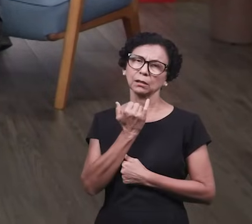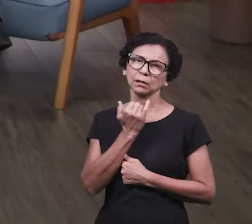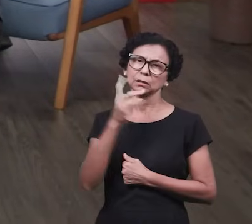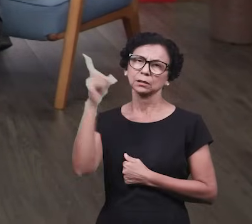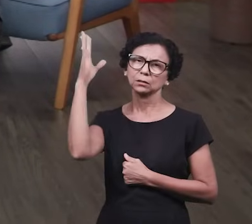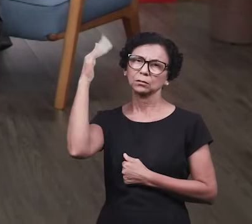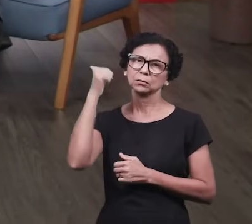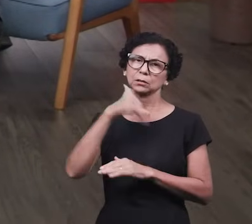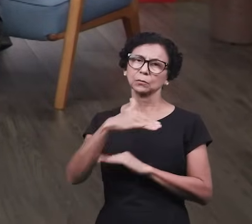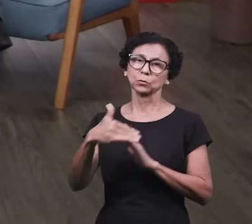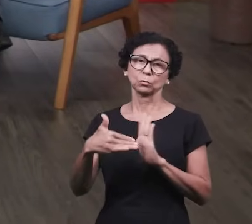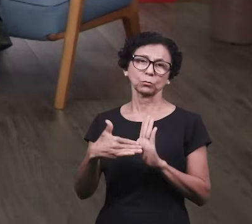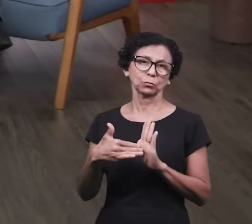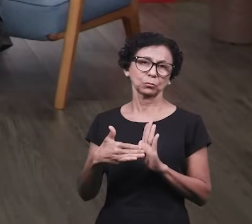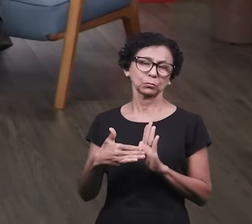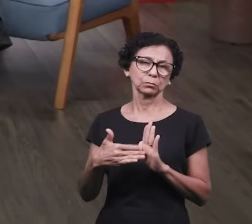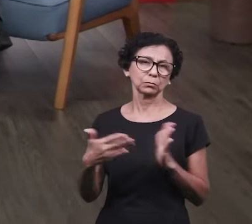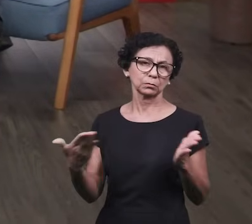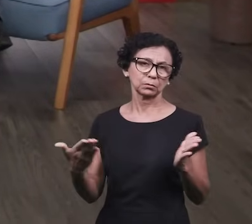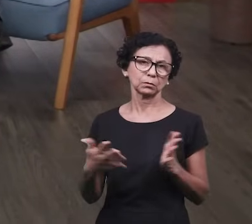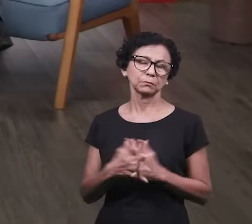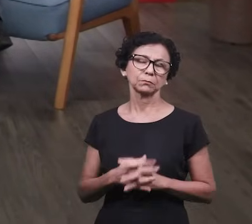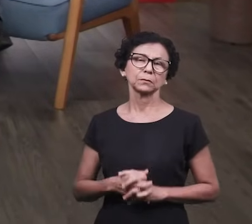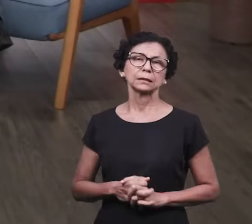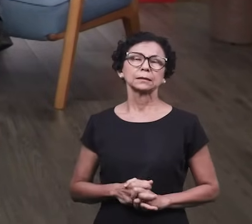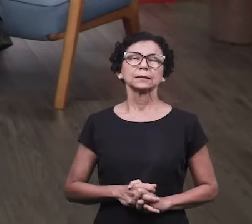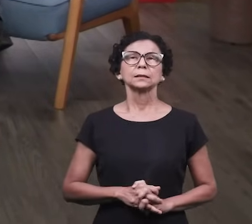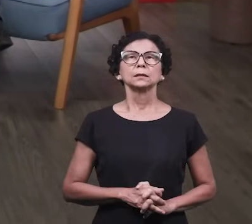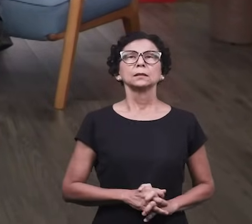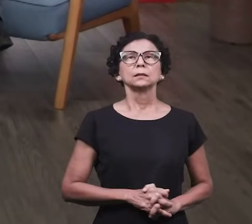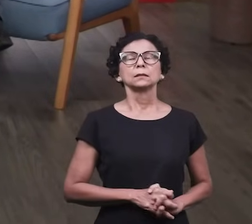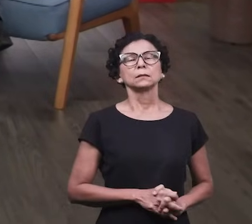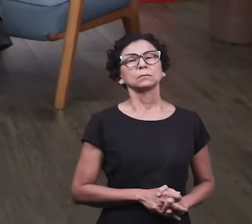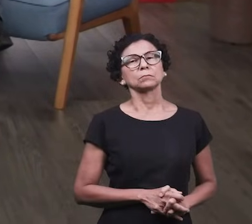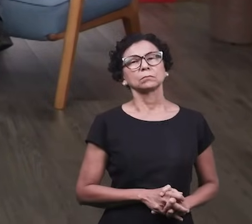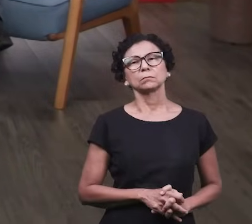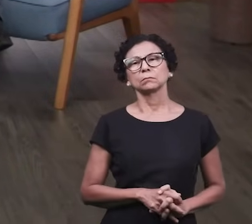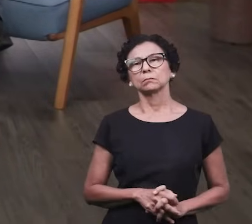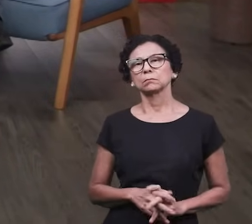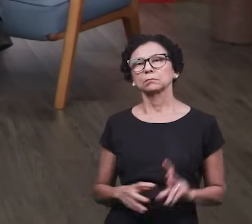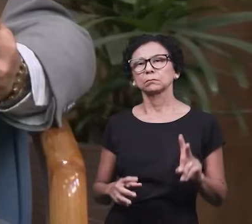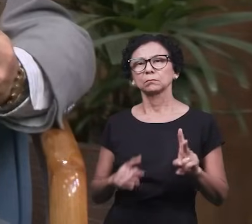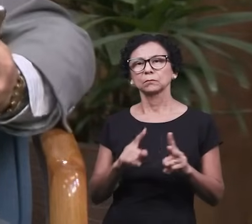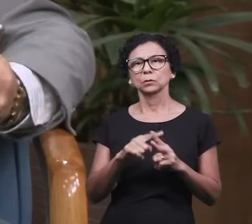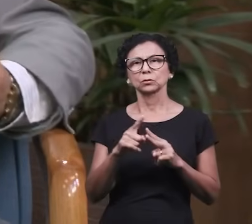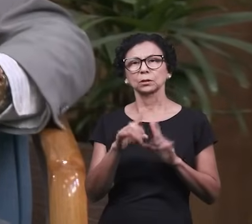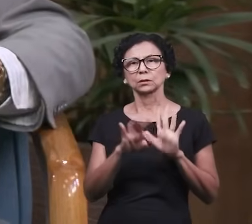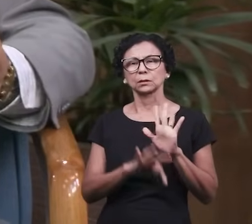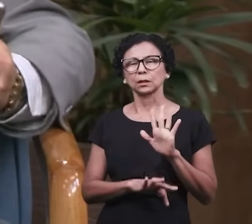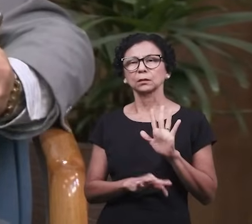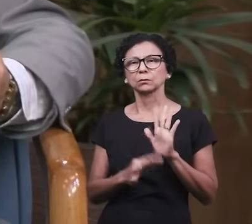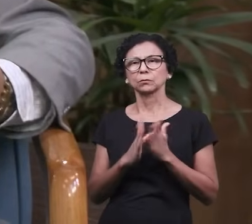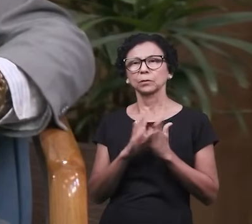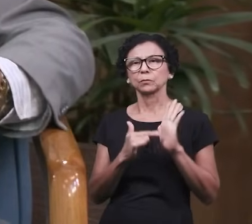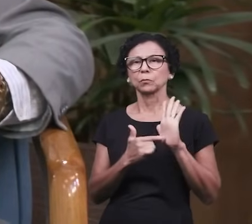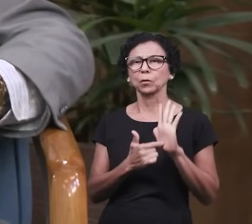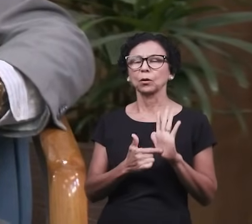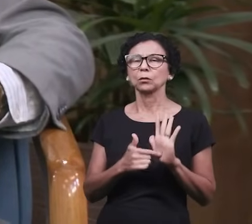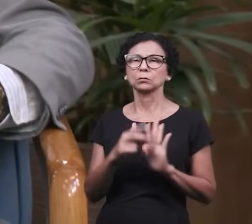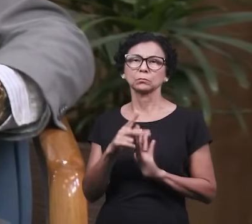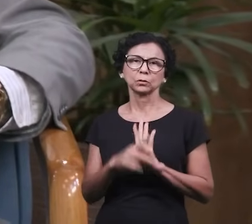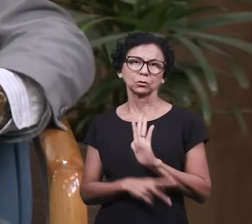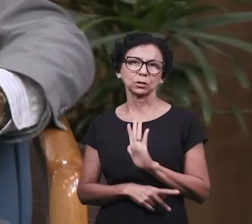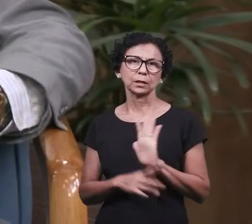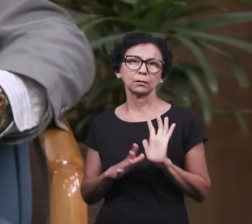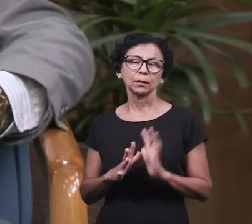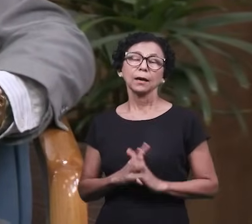do Senhor, né? Juntando aqui os dois textos bíblicos, né? Pode fazer planos, né, e projetos, mas a resposta